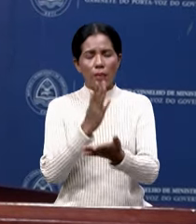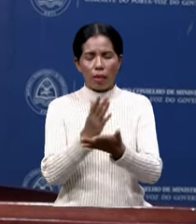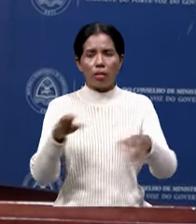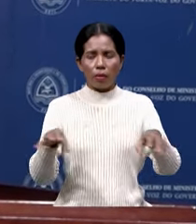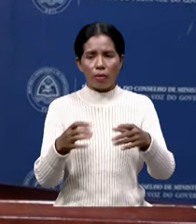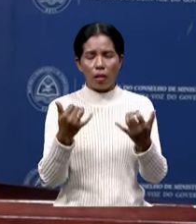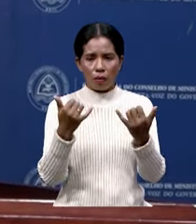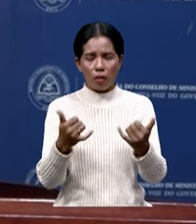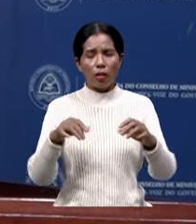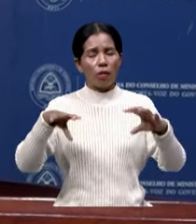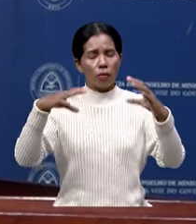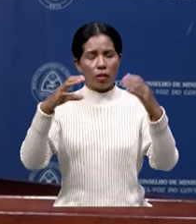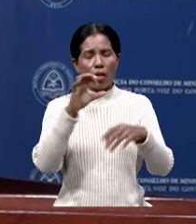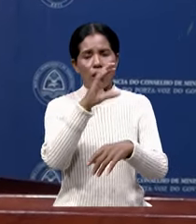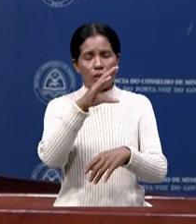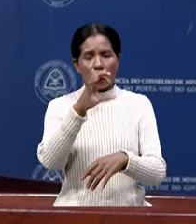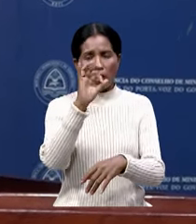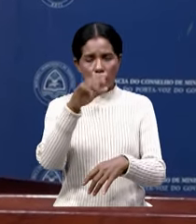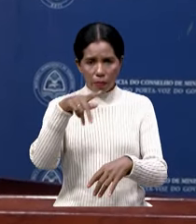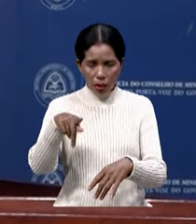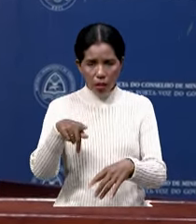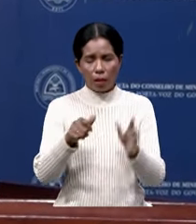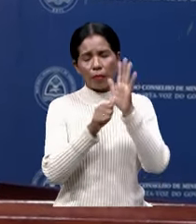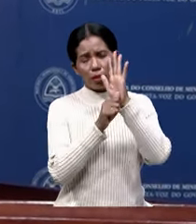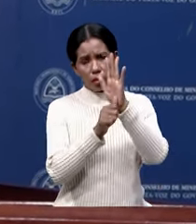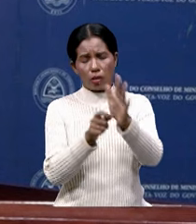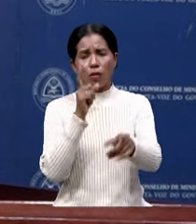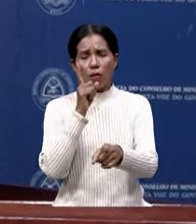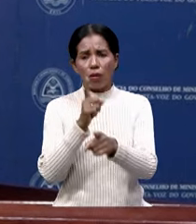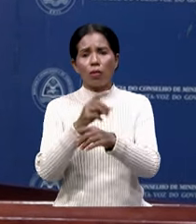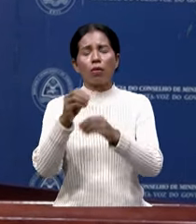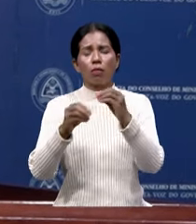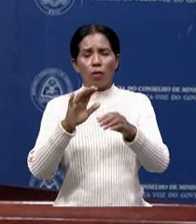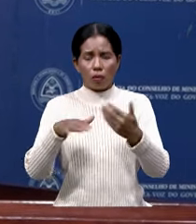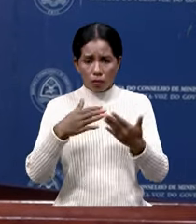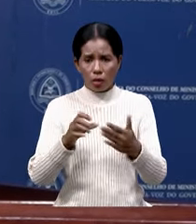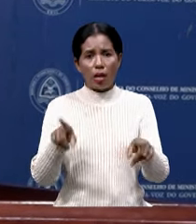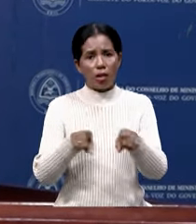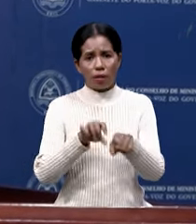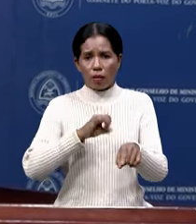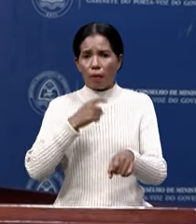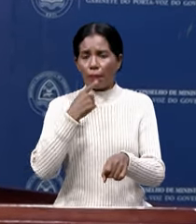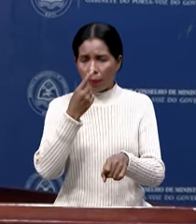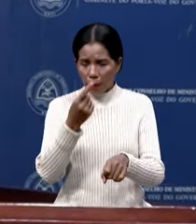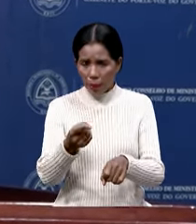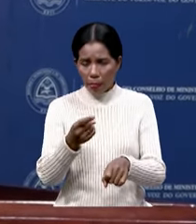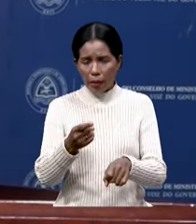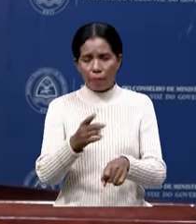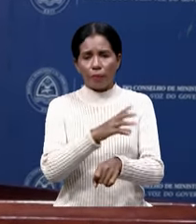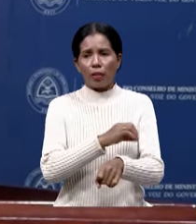ainda né, Comissão de Função Pública apresenta o detalhe de todos, razões de tudo, antes OIN até está